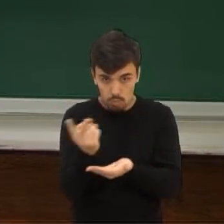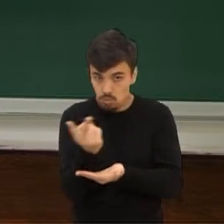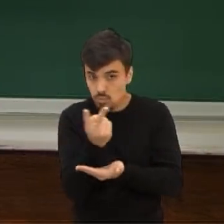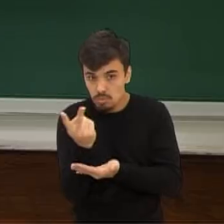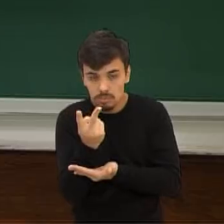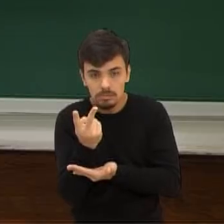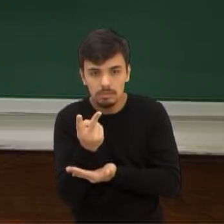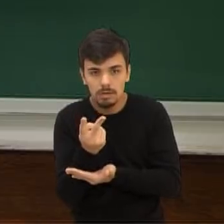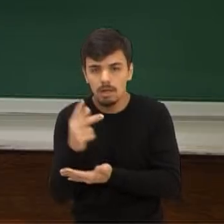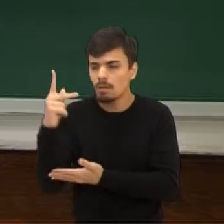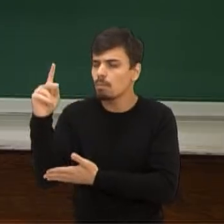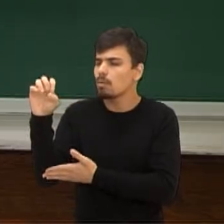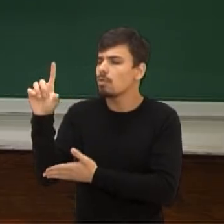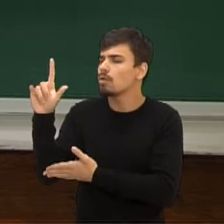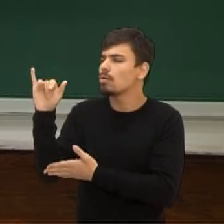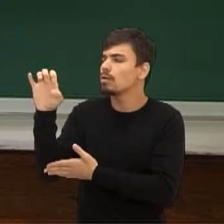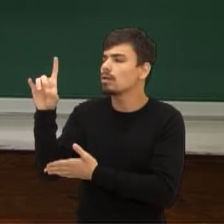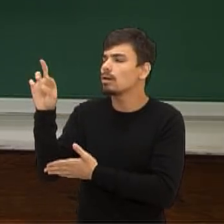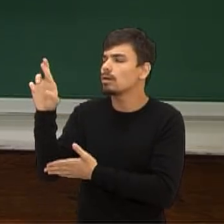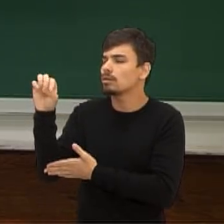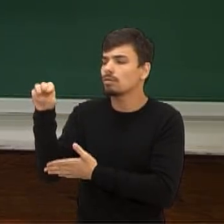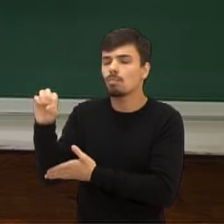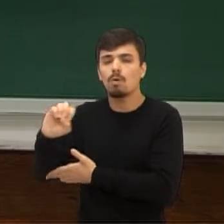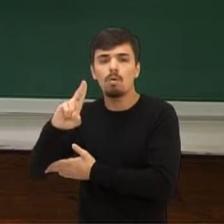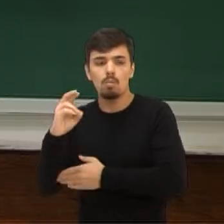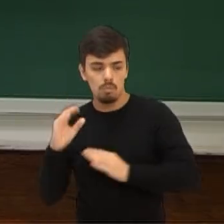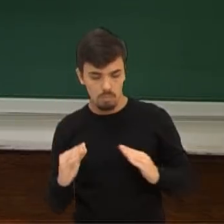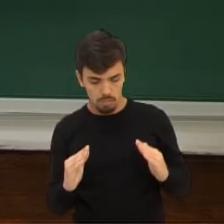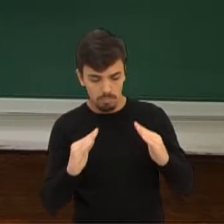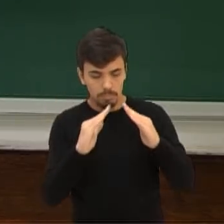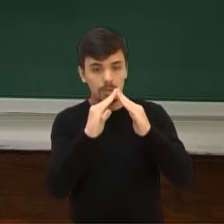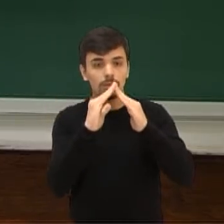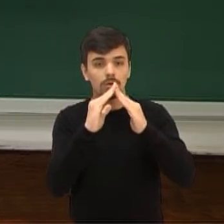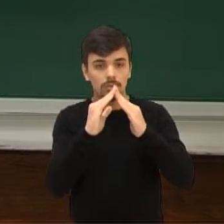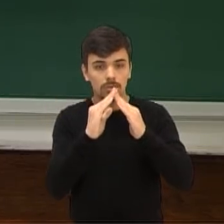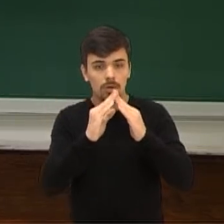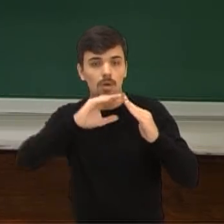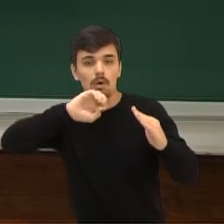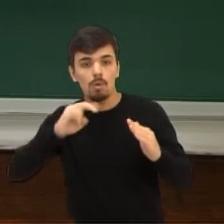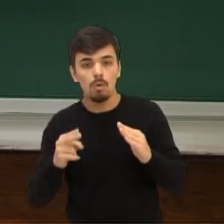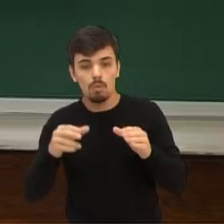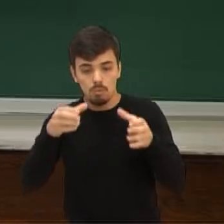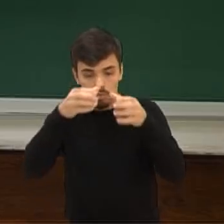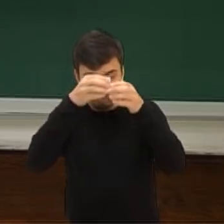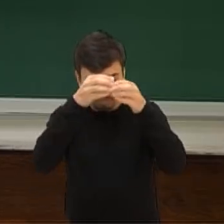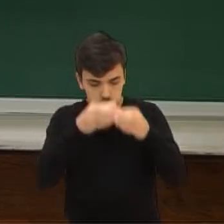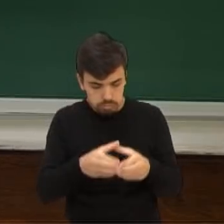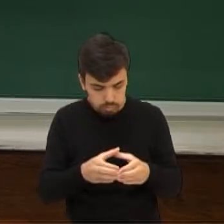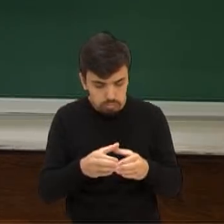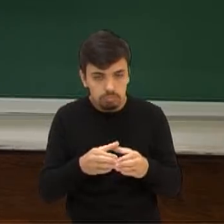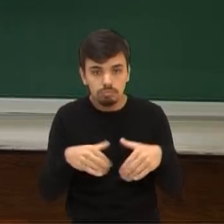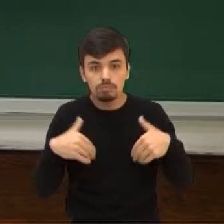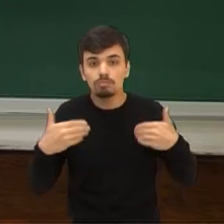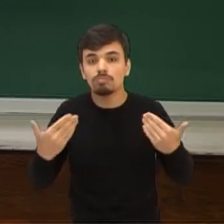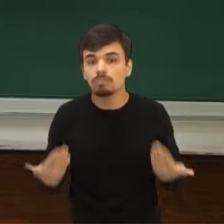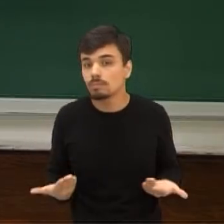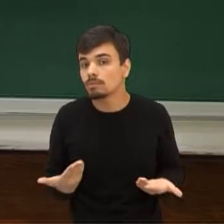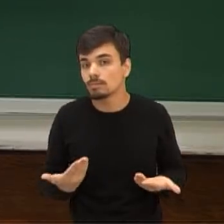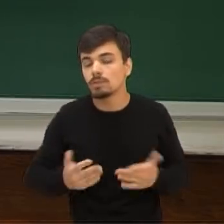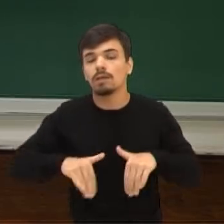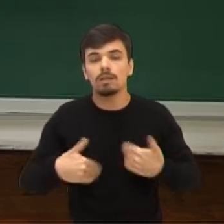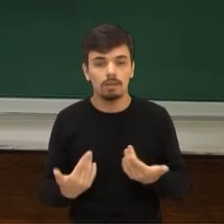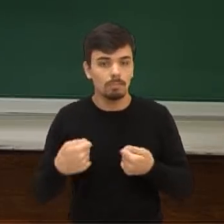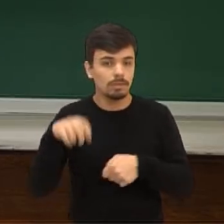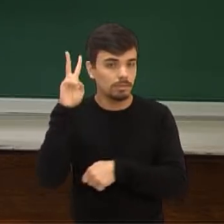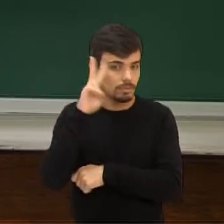que é um poliedro? Será que vai ser uma pirâmide? Será que vai ser um corpo redondo? Então, nós temos